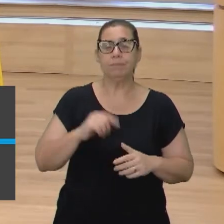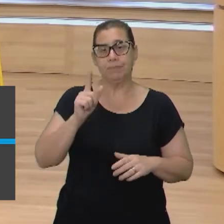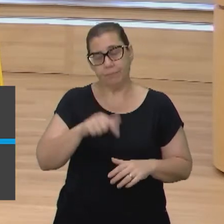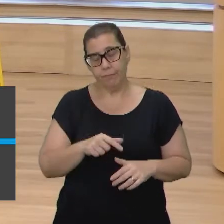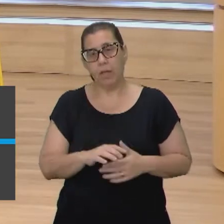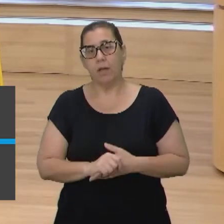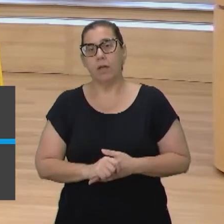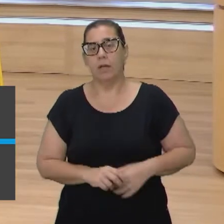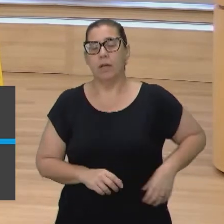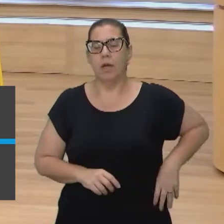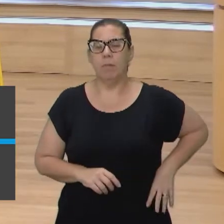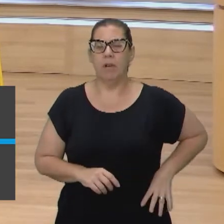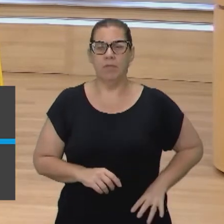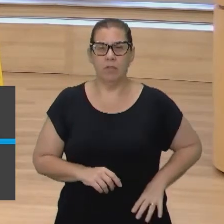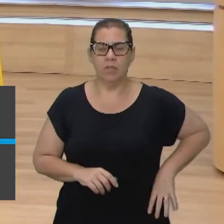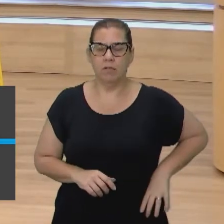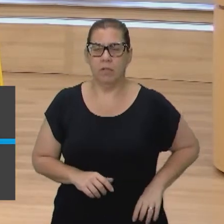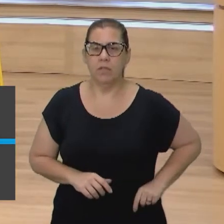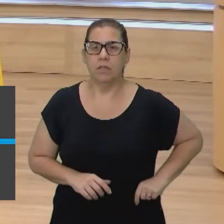por alguns